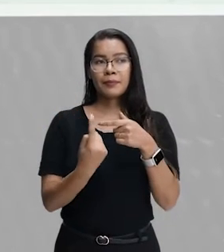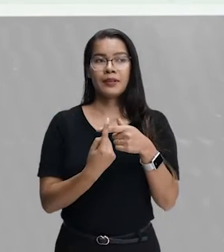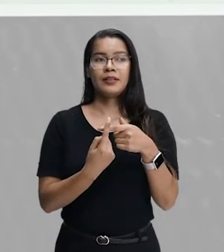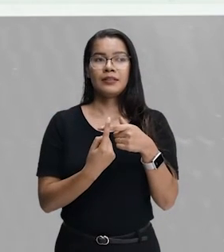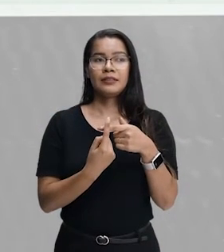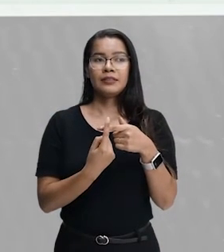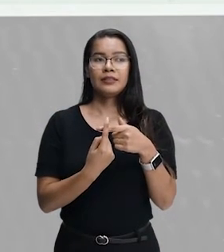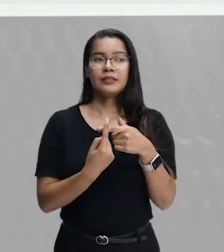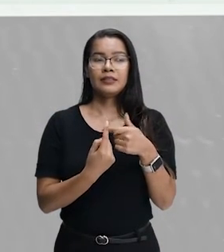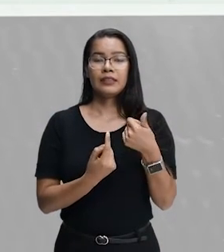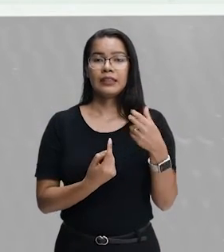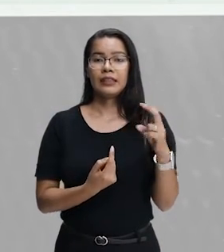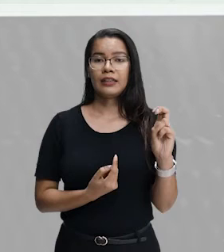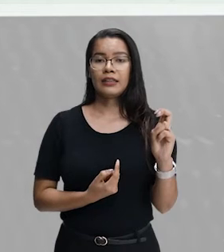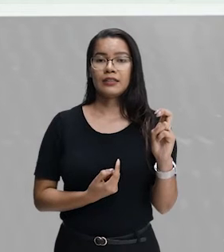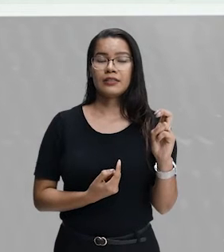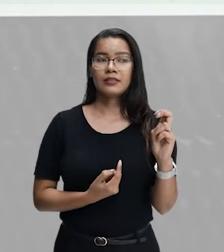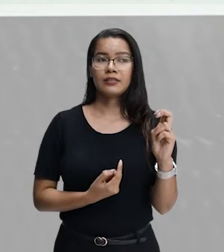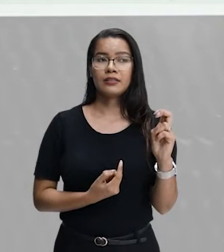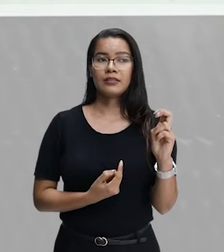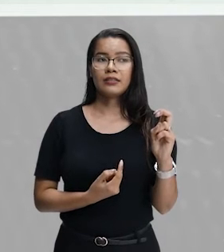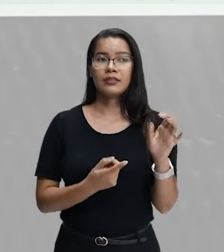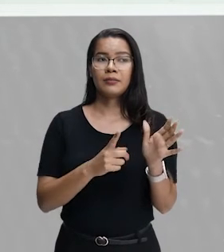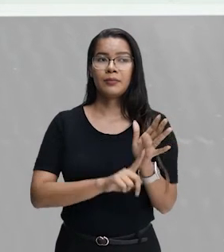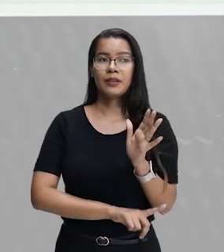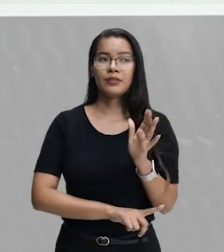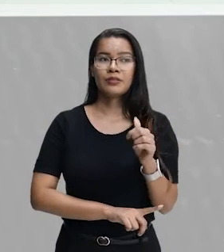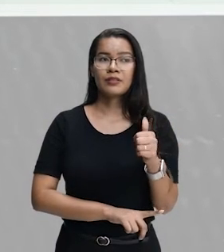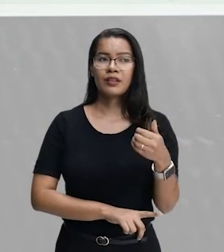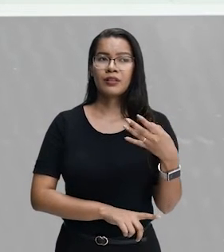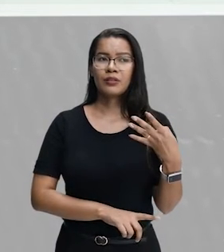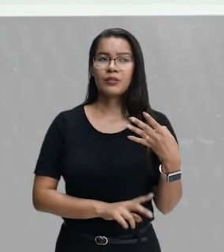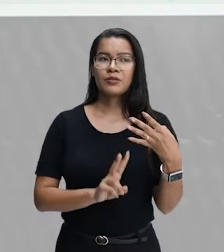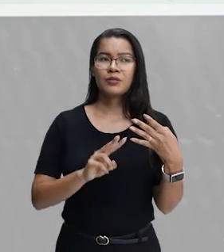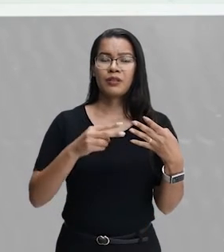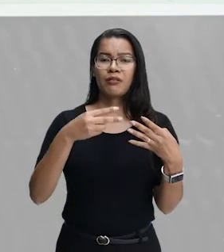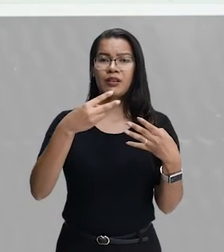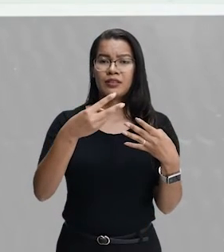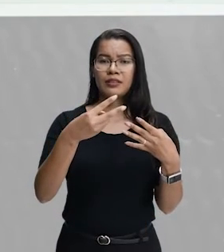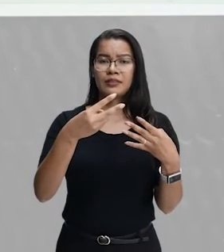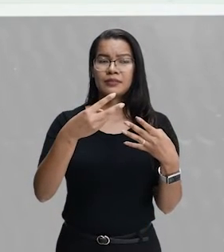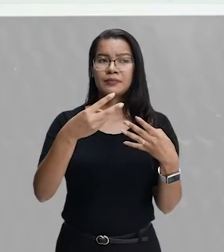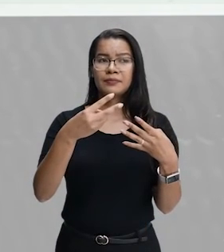mais 15 menos 14 ao quadrado,